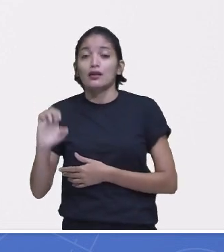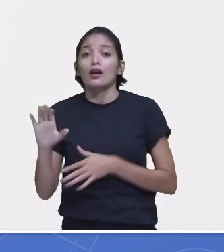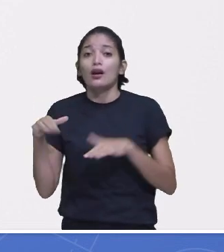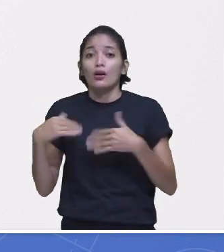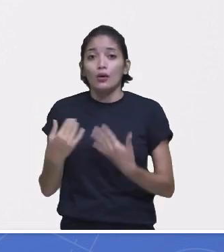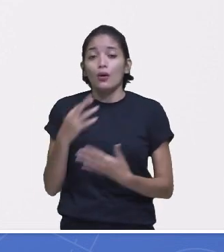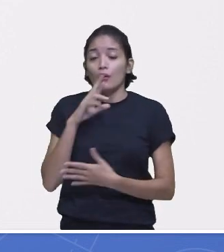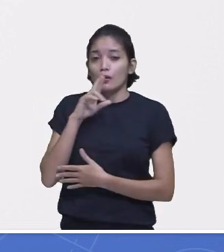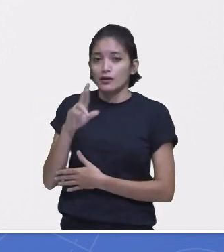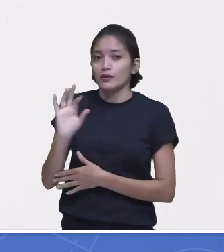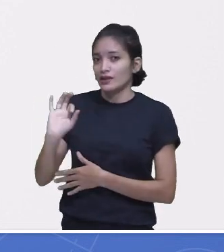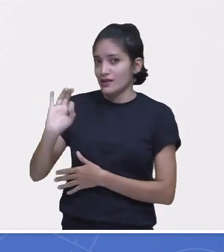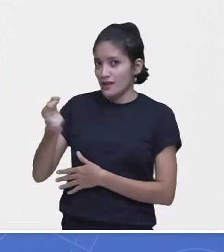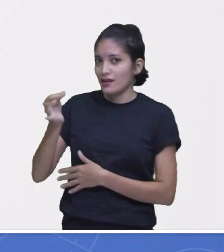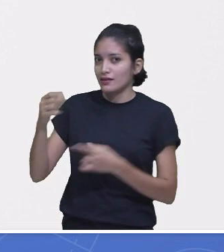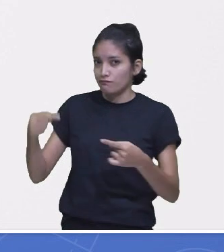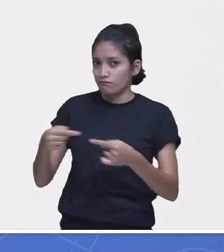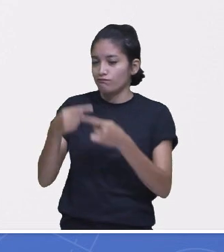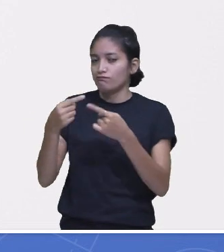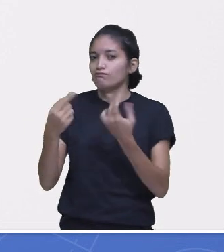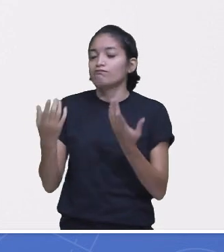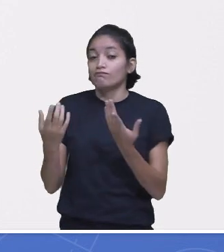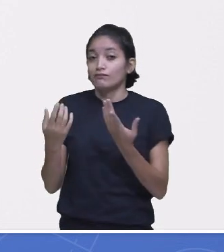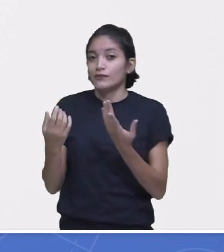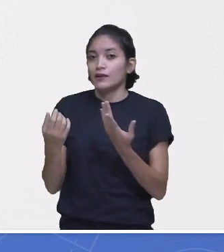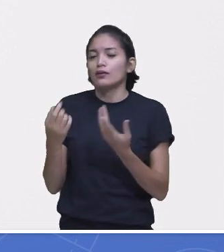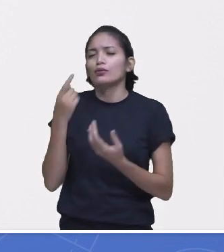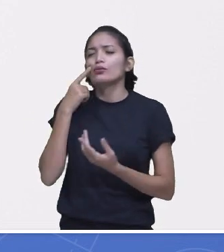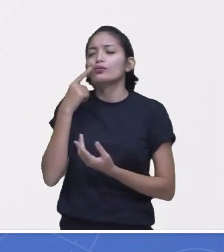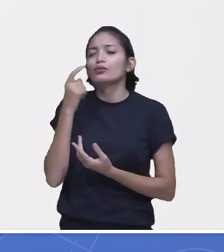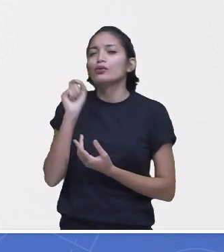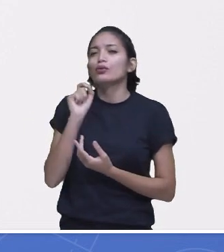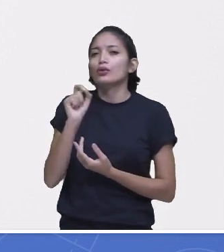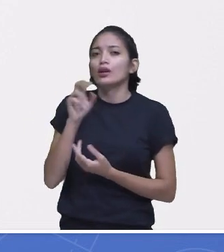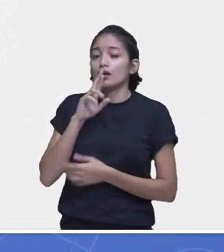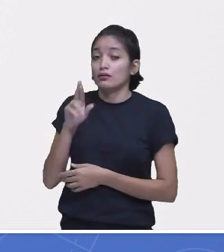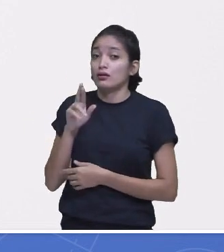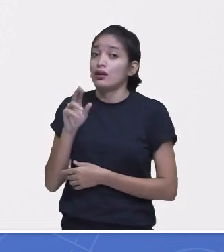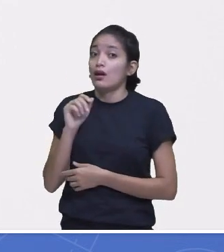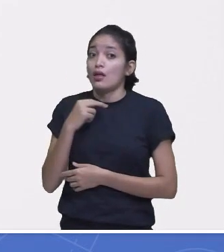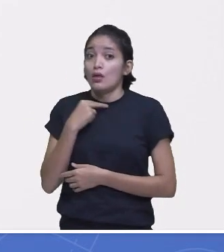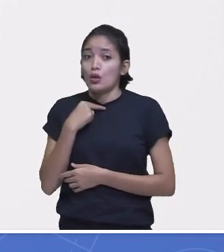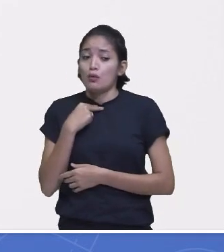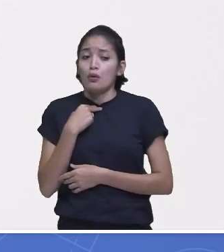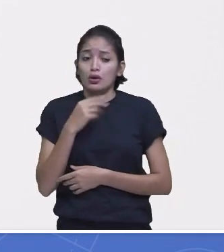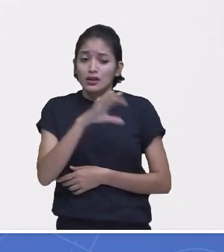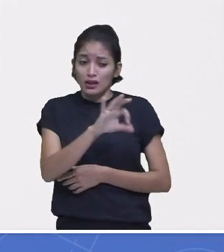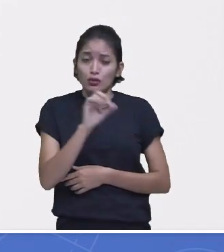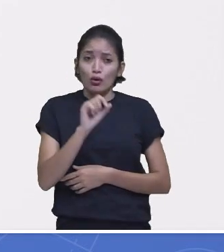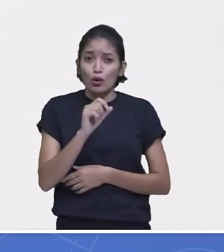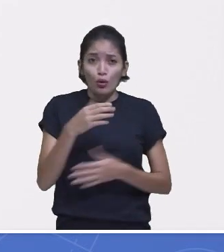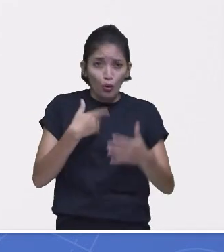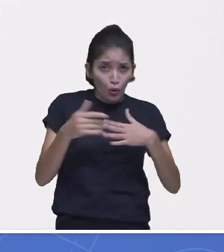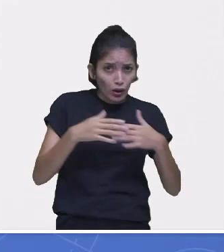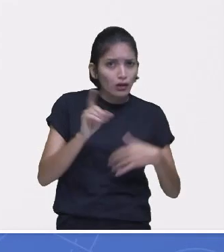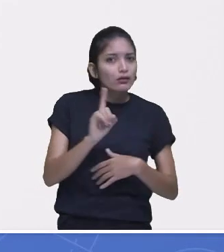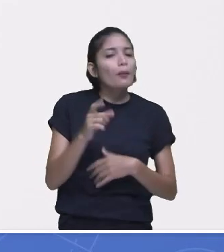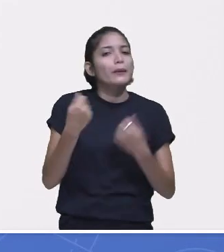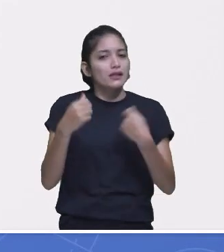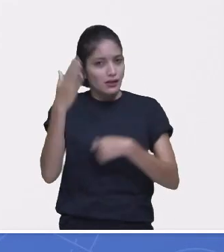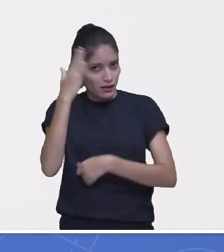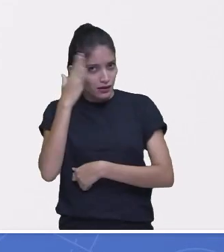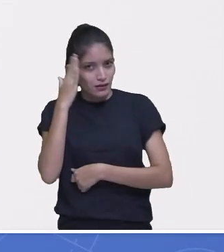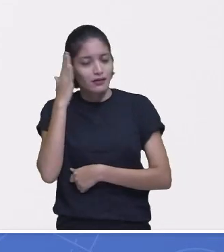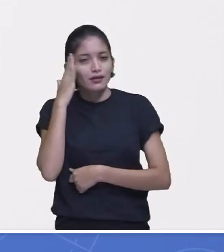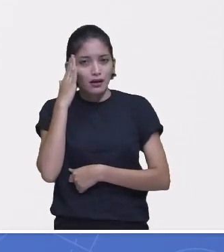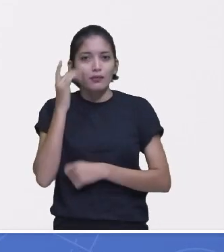as respostas. O que vocês escolheram aí, pessoal? Não vale chutar. Essa questão já é uma questão com um peso um pouco maior, né? Ela já